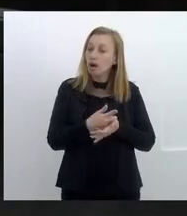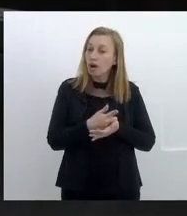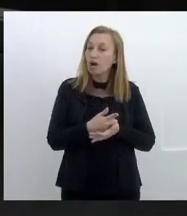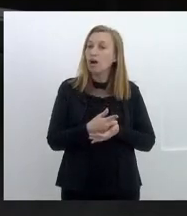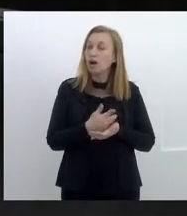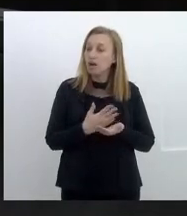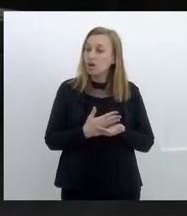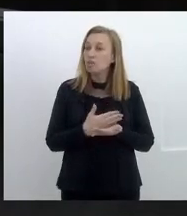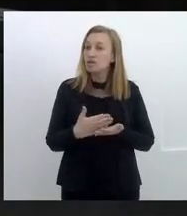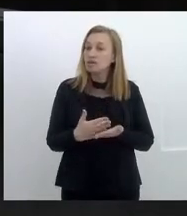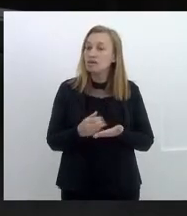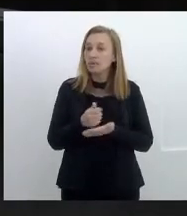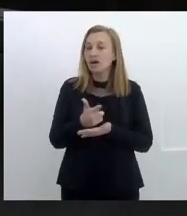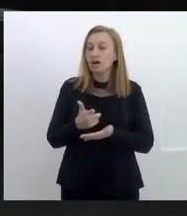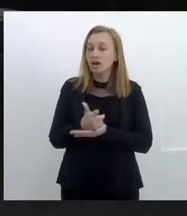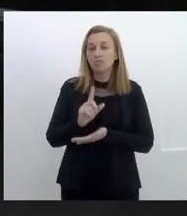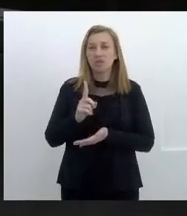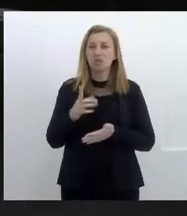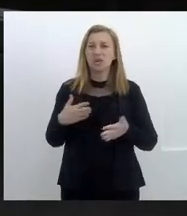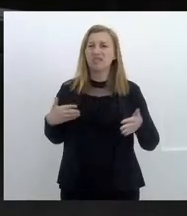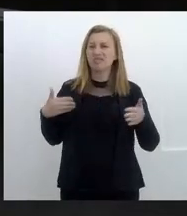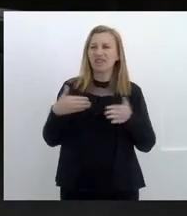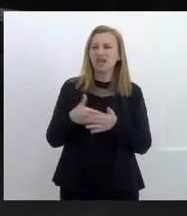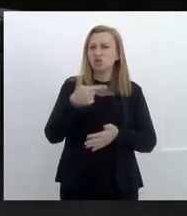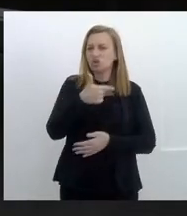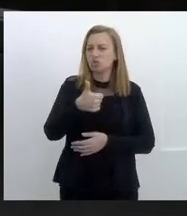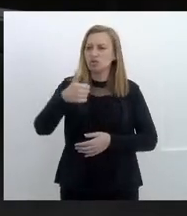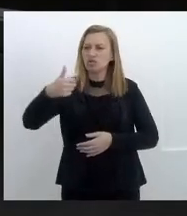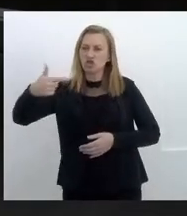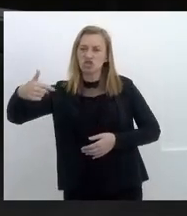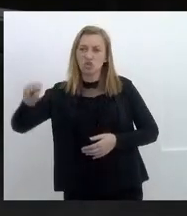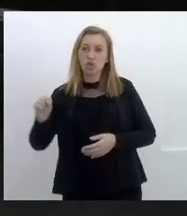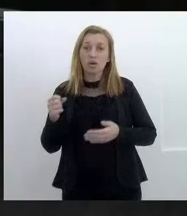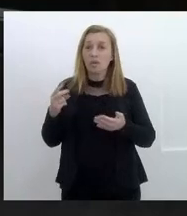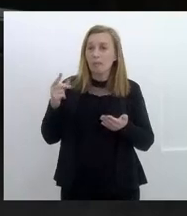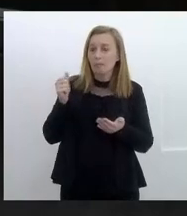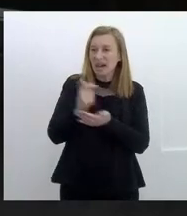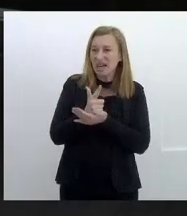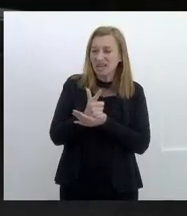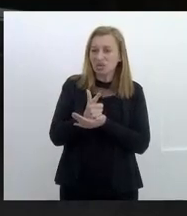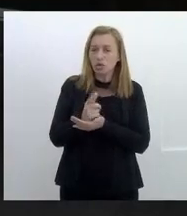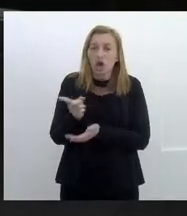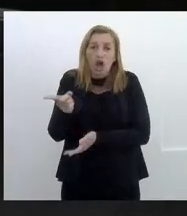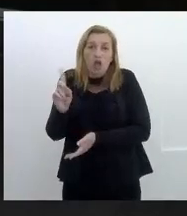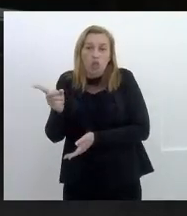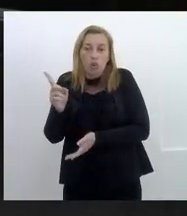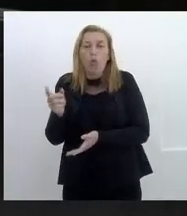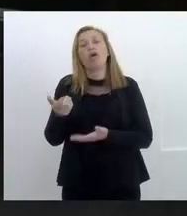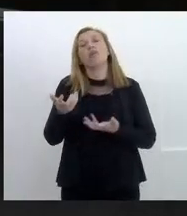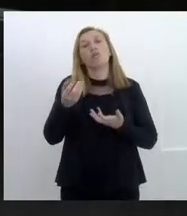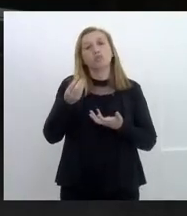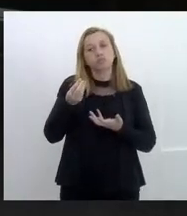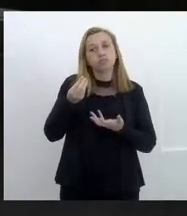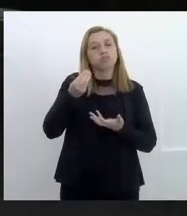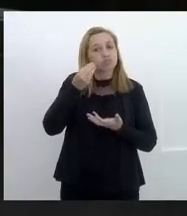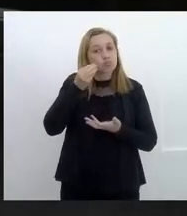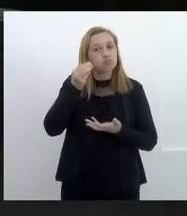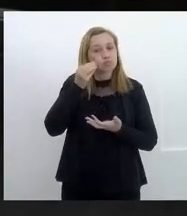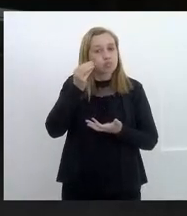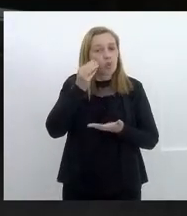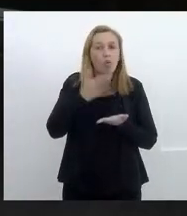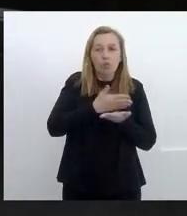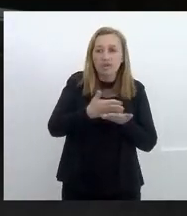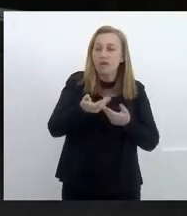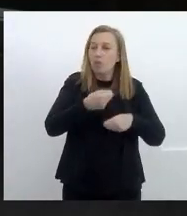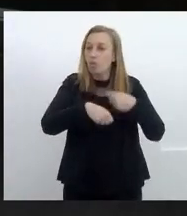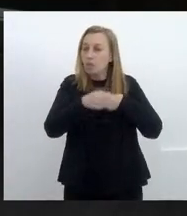começar a quitar para não ir até 2028 pagando 9/75 em dólar tá a gente tá tentando vamos